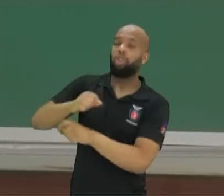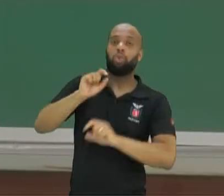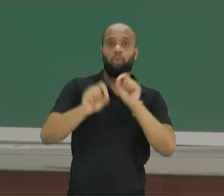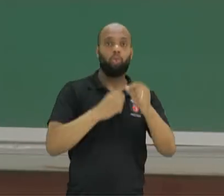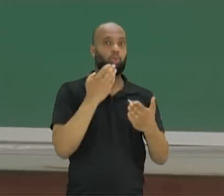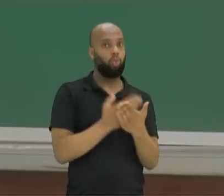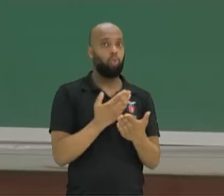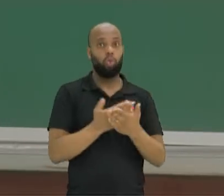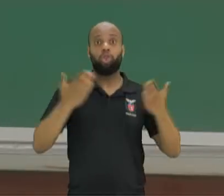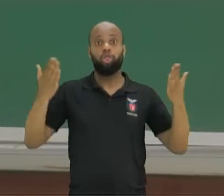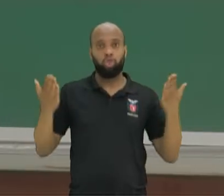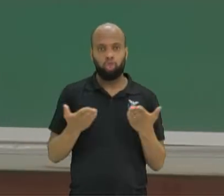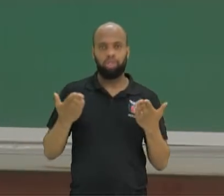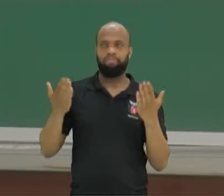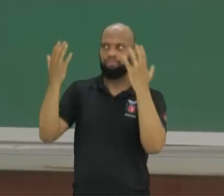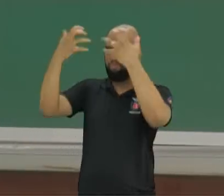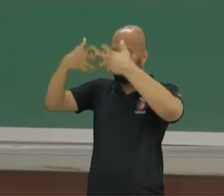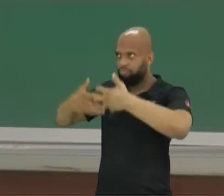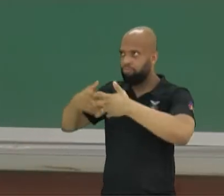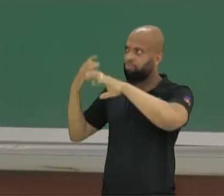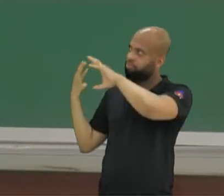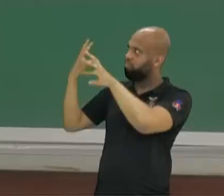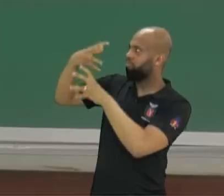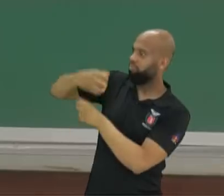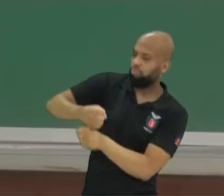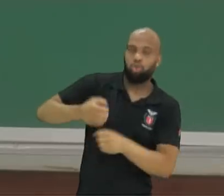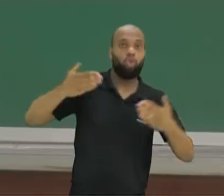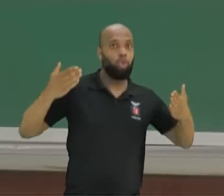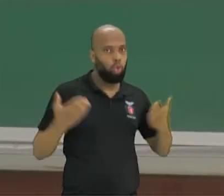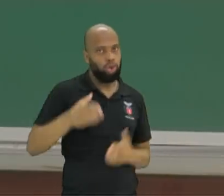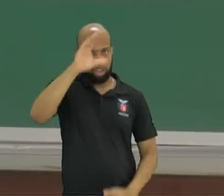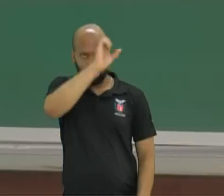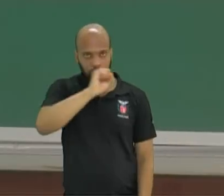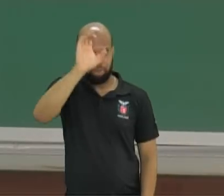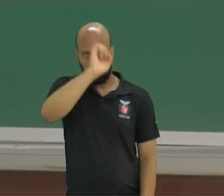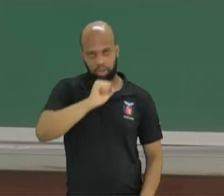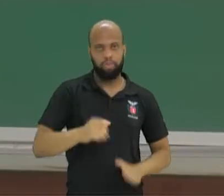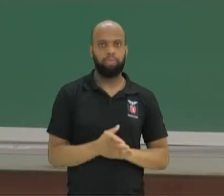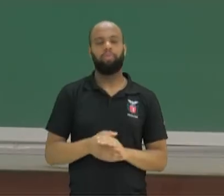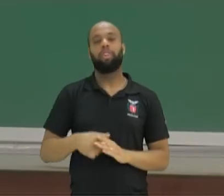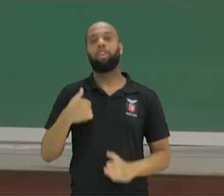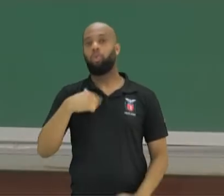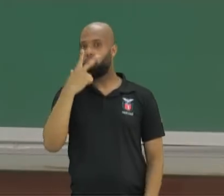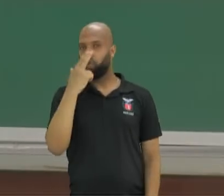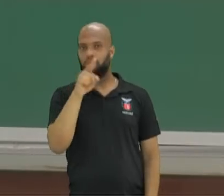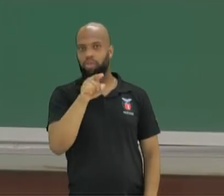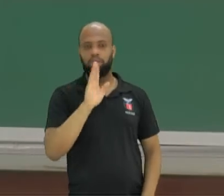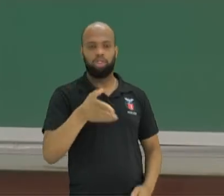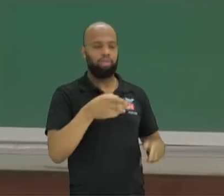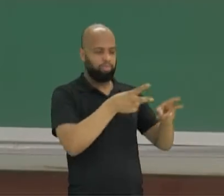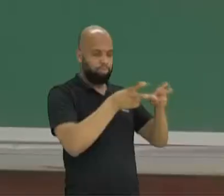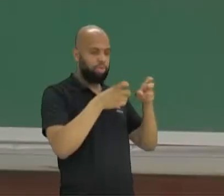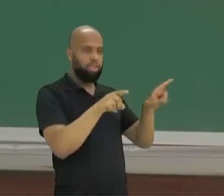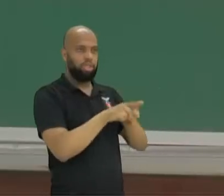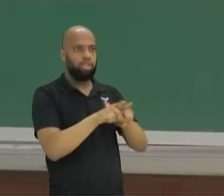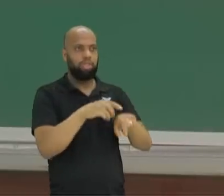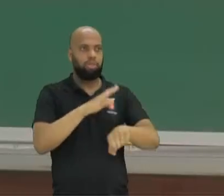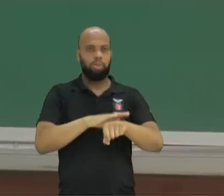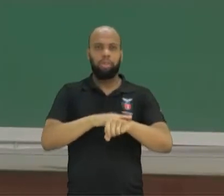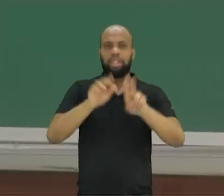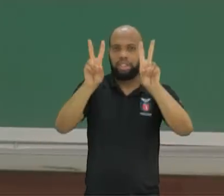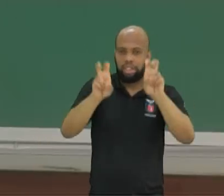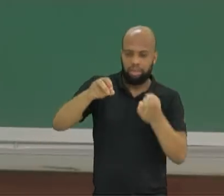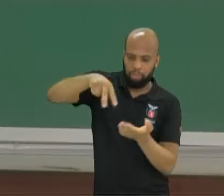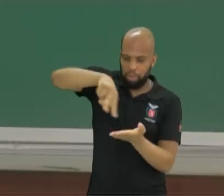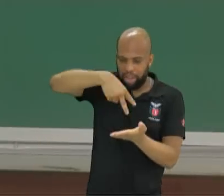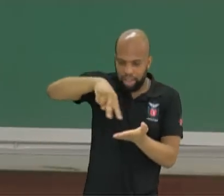vamos pensar um pouquinho agora sobre tudo que a gente falou nessa aula. E acho que vocês já perceberam que quando a gente trata desse tema de